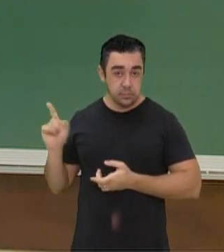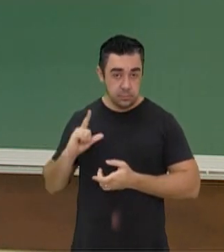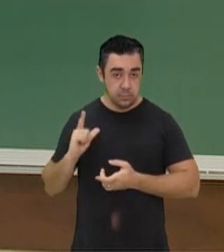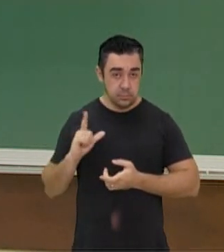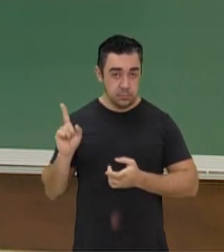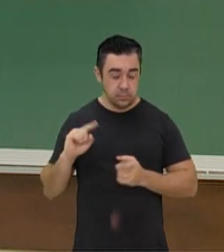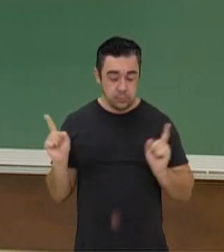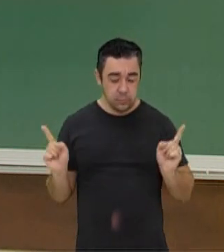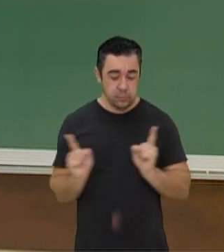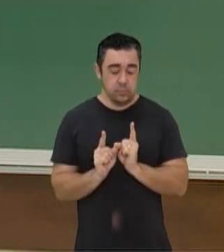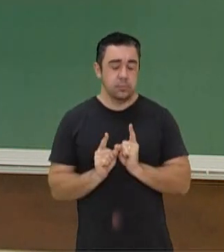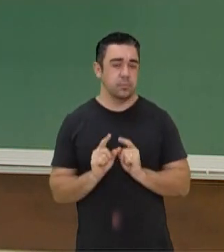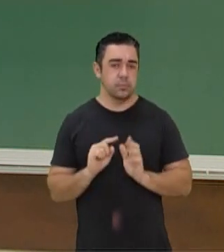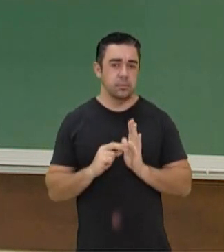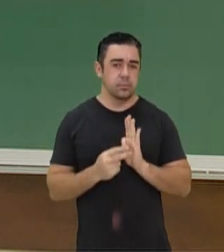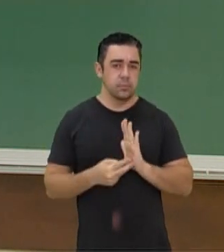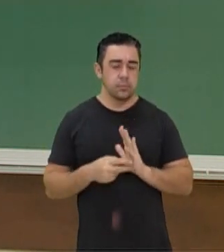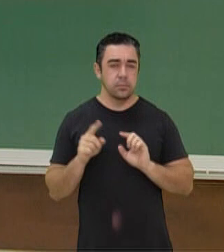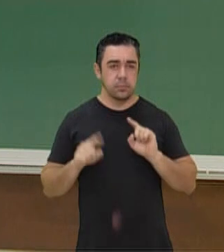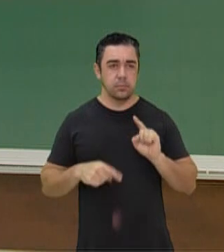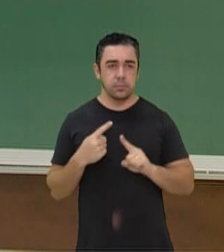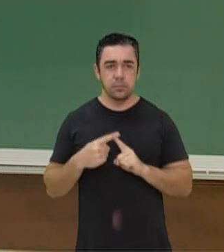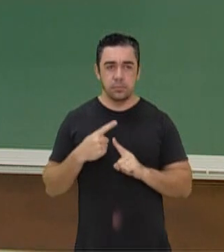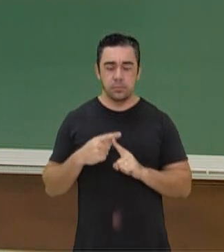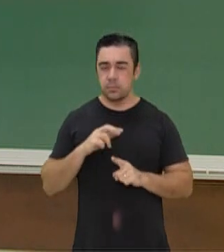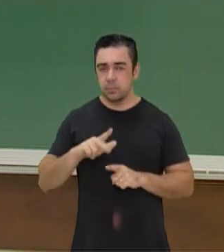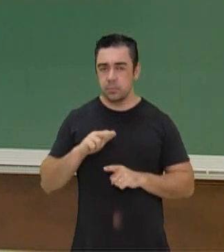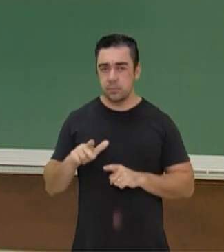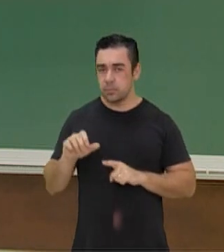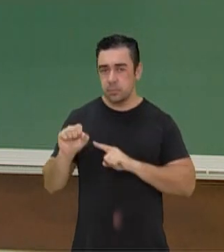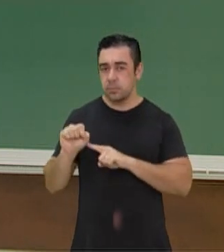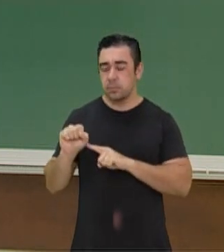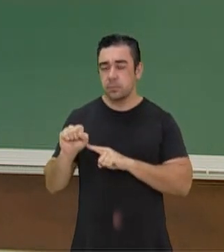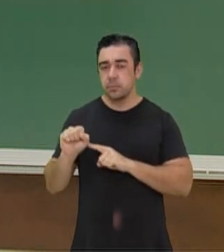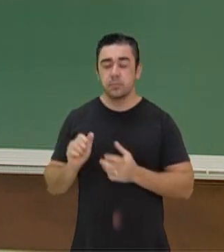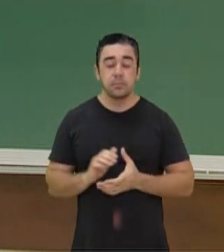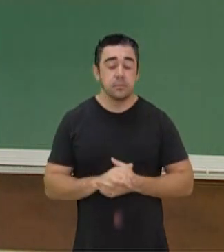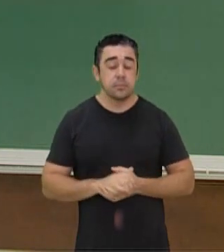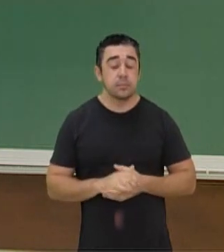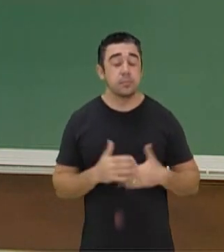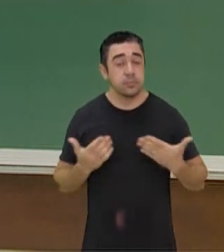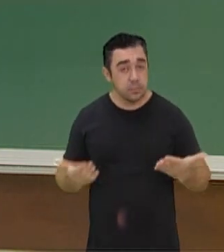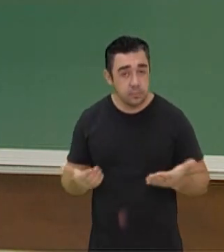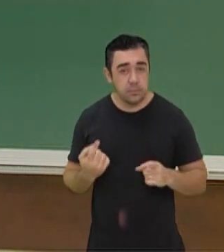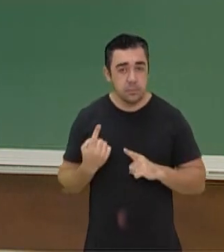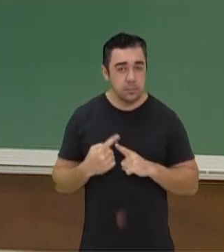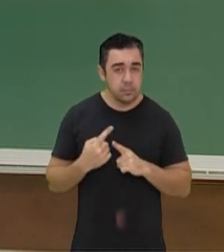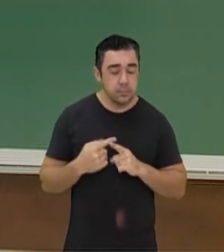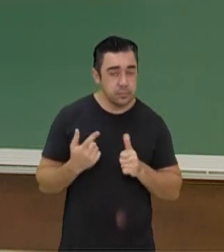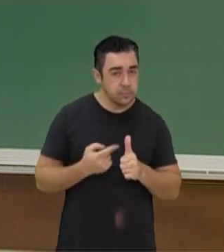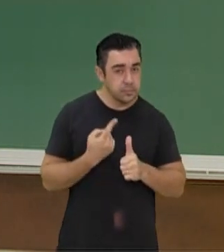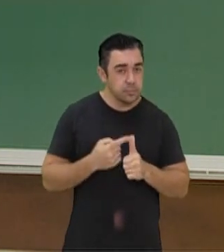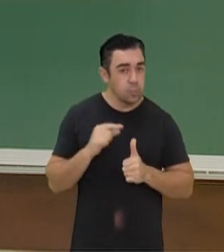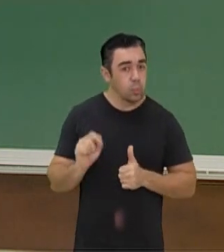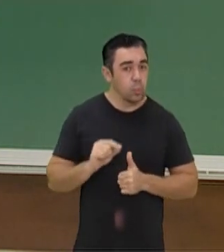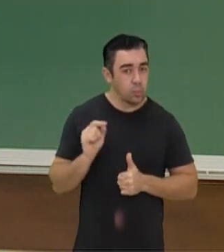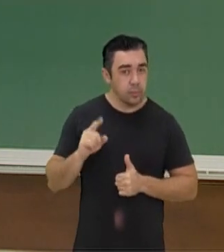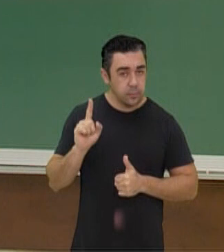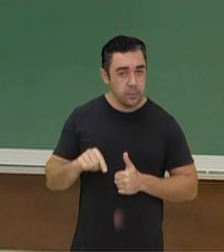grau diminutivo. Por que o sufixo não está escrito com S? Bom, primeiro vamos verificar o que